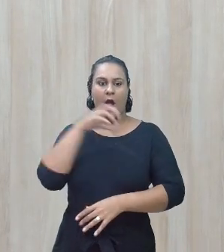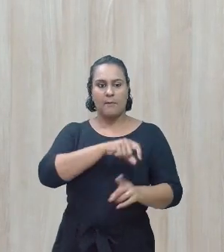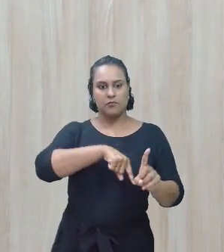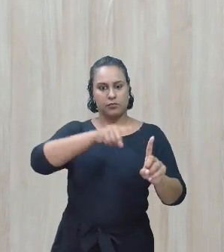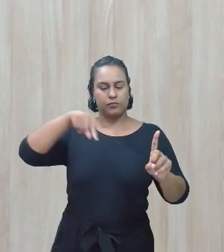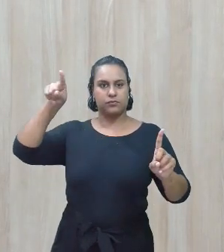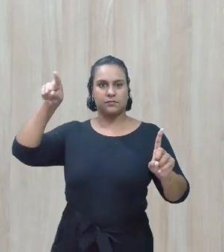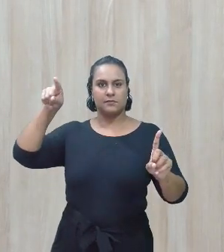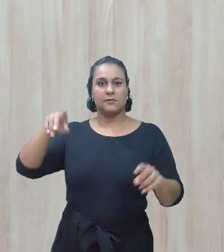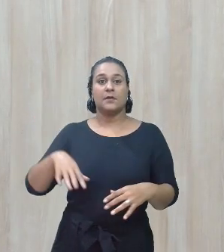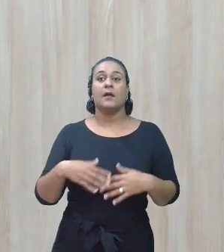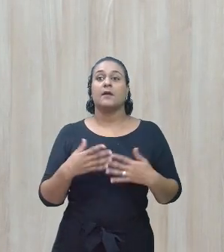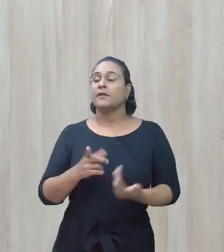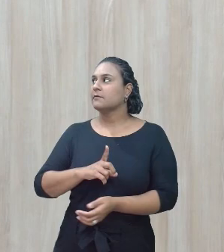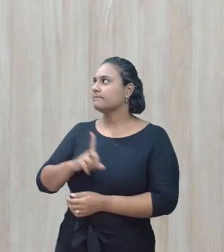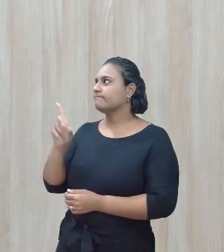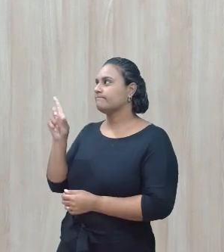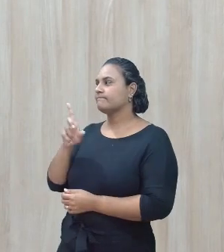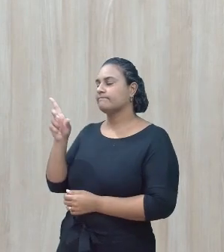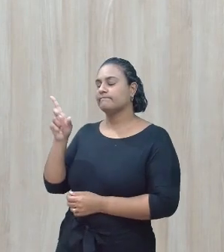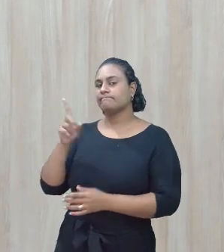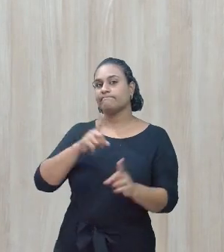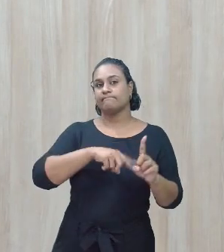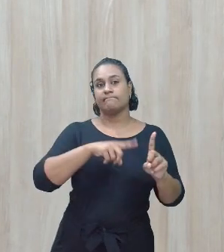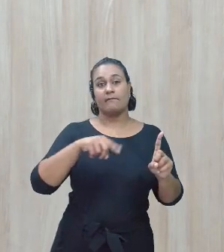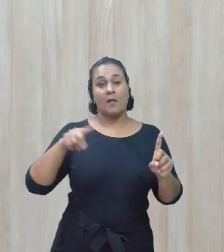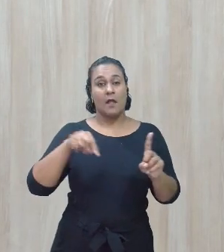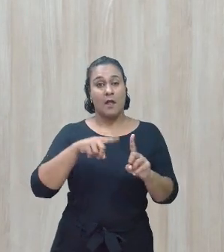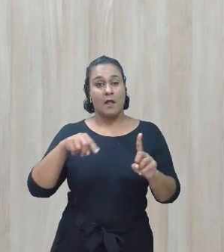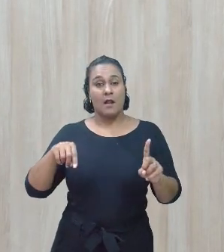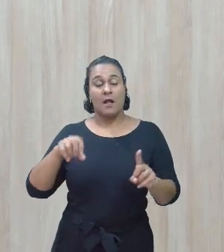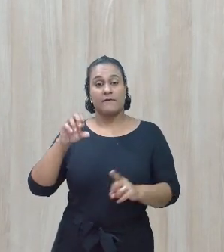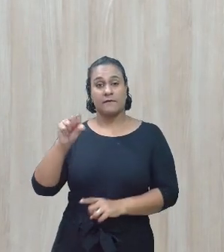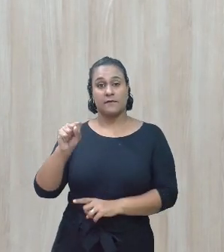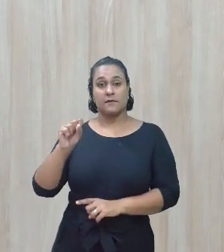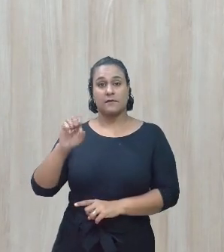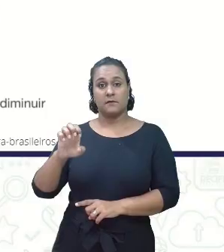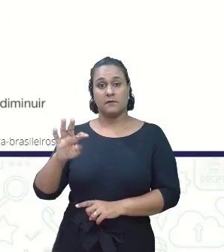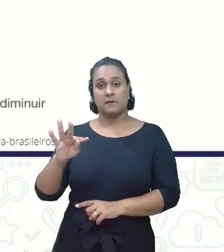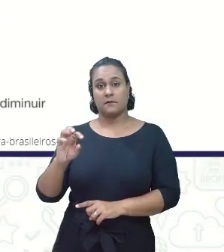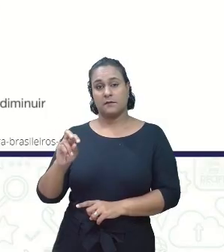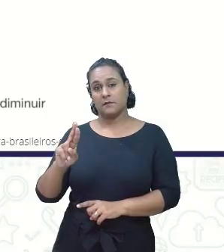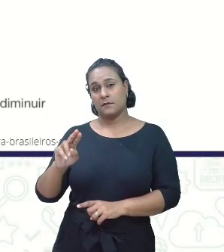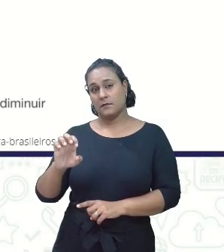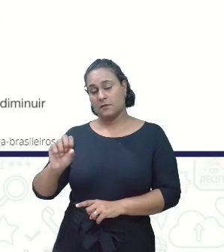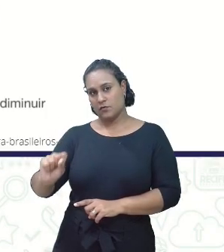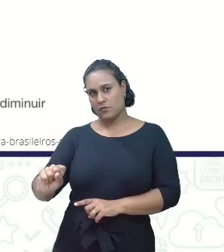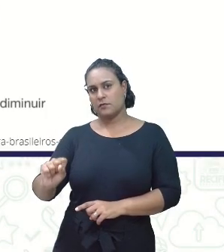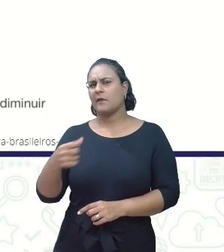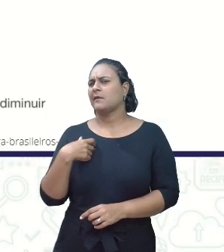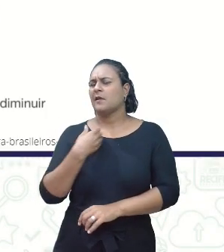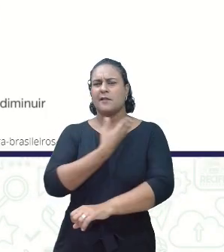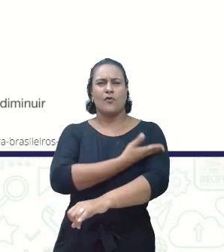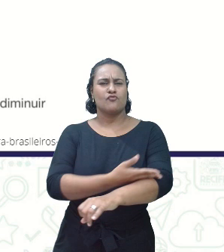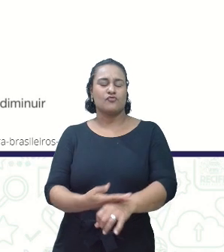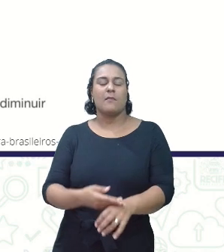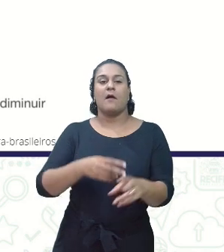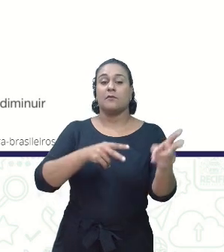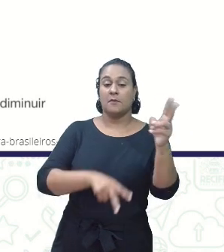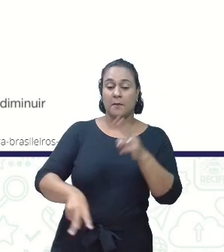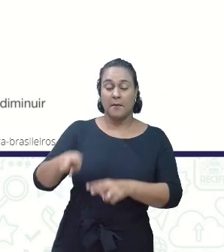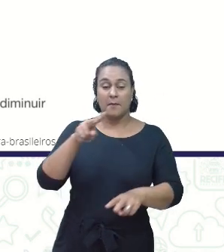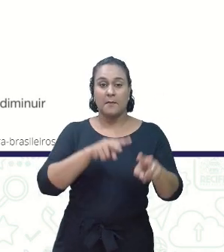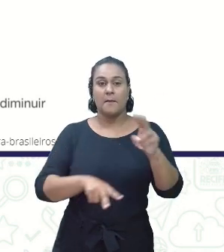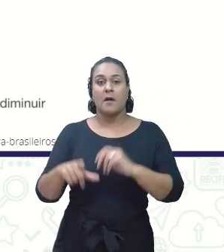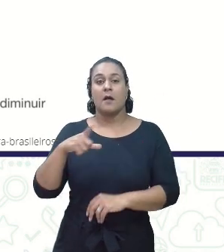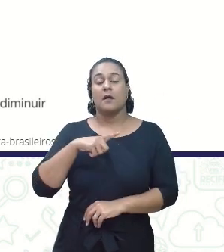E aí a gente vem para o gráfico de setores. No caso do gráfico de setores, a gente já está bem acostumado a ler esse gráfico. Aqui a gente tem